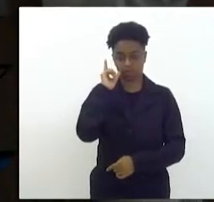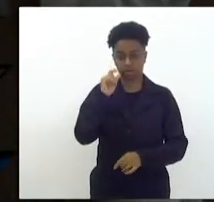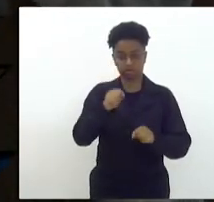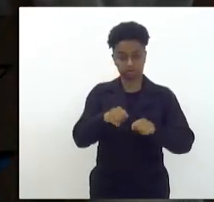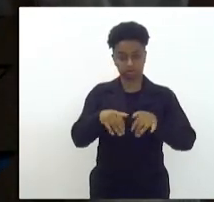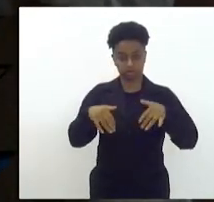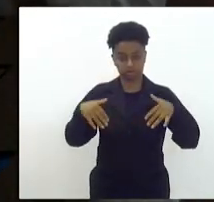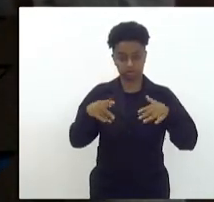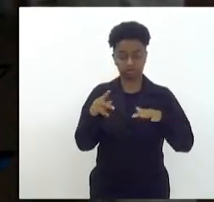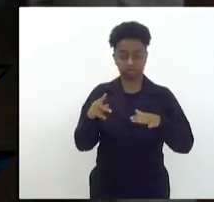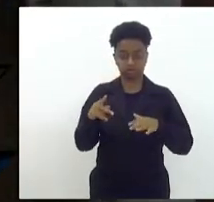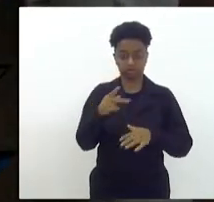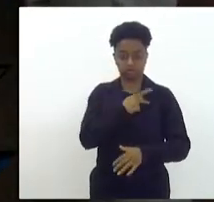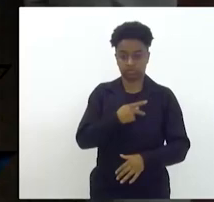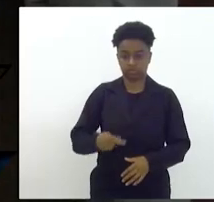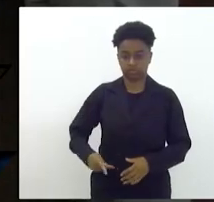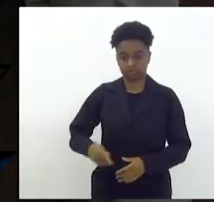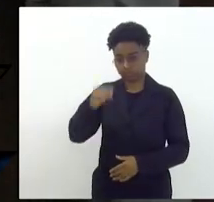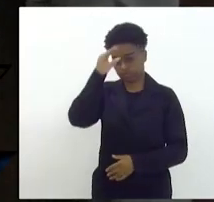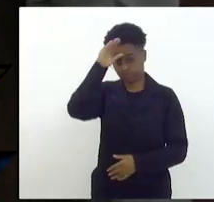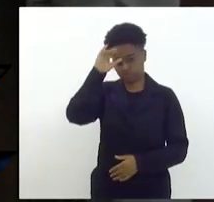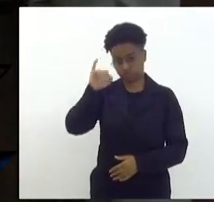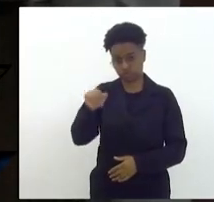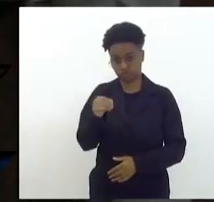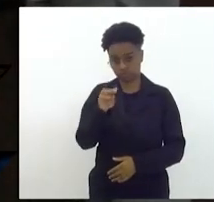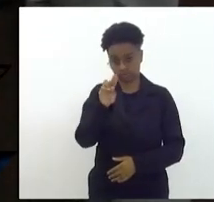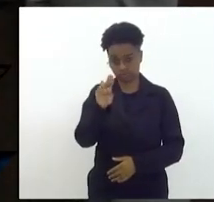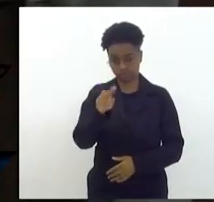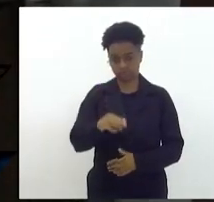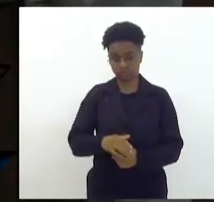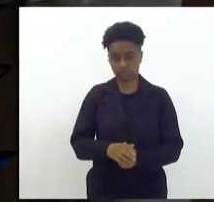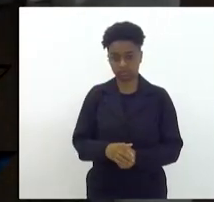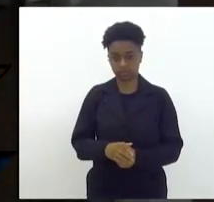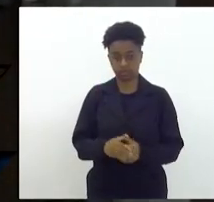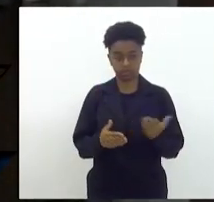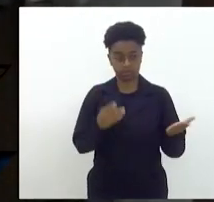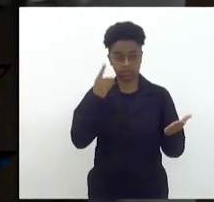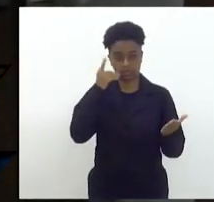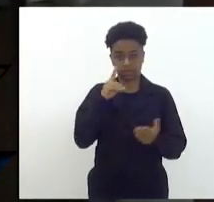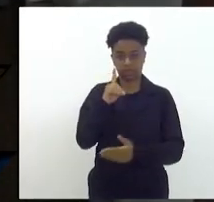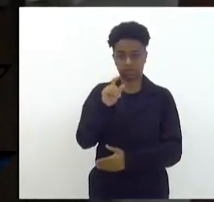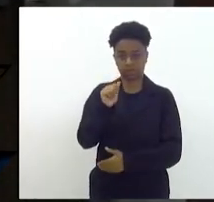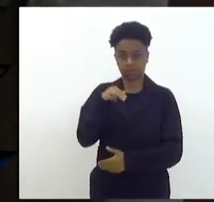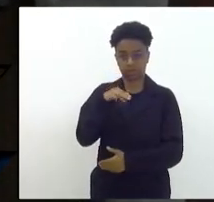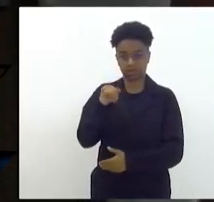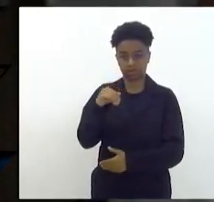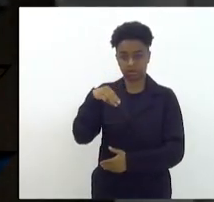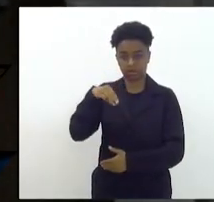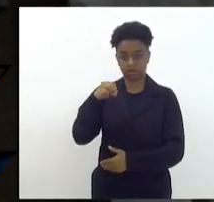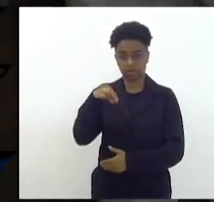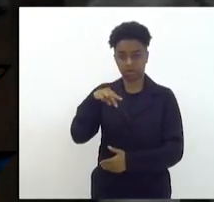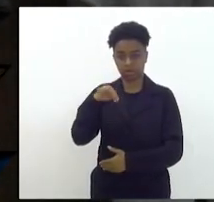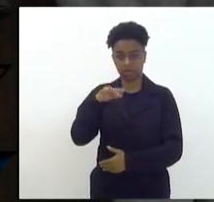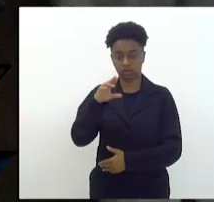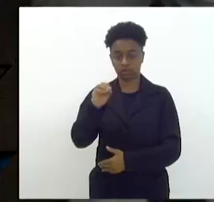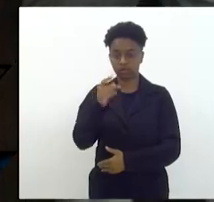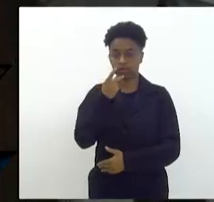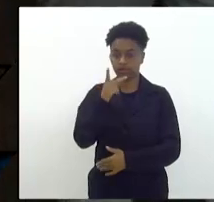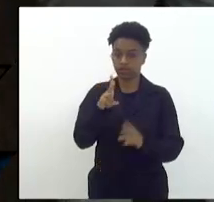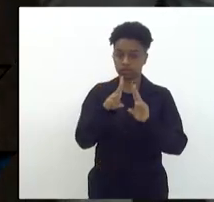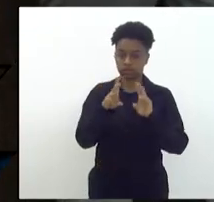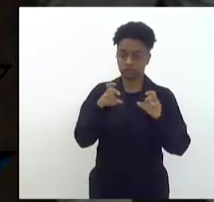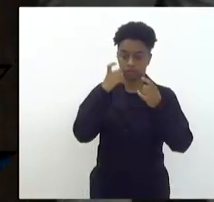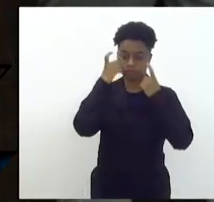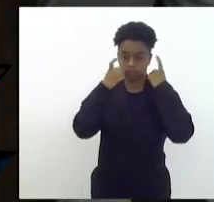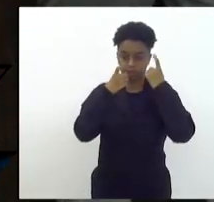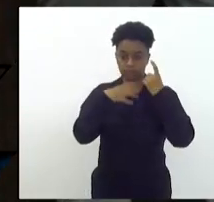pela nossa deputada Tia Jô a deputada Dani Monteiro falou da sua preocupação em